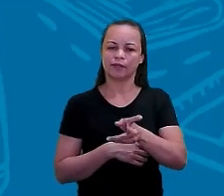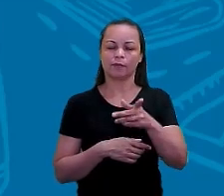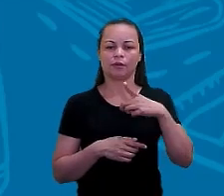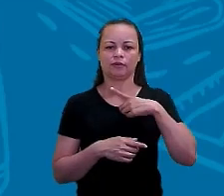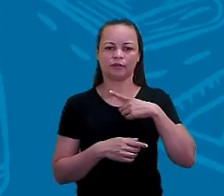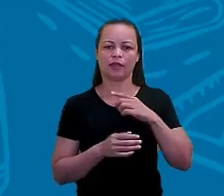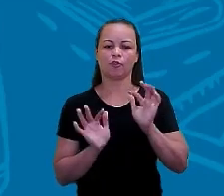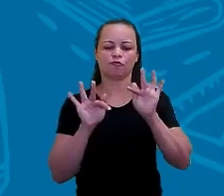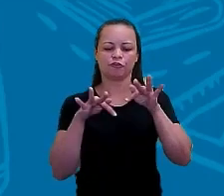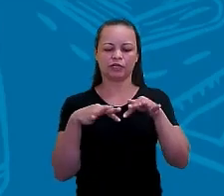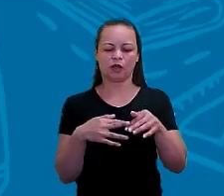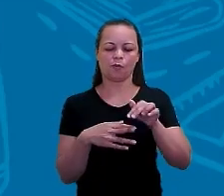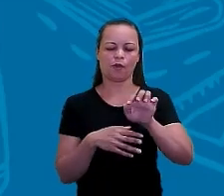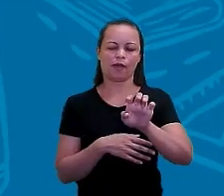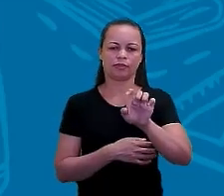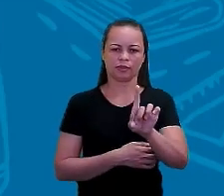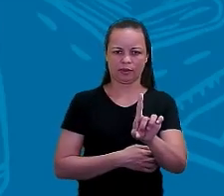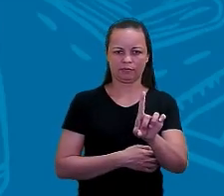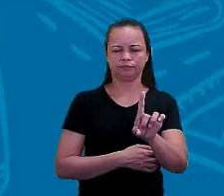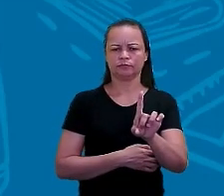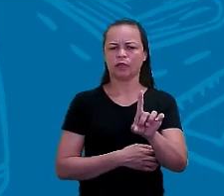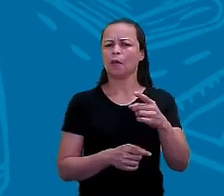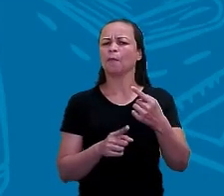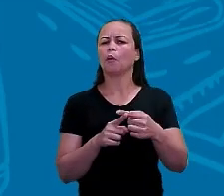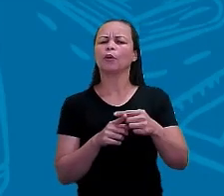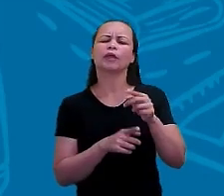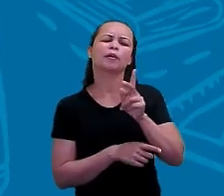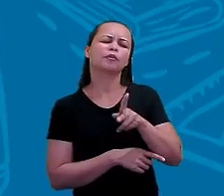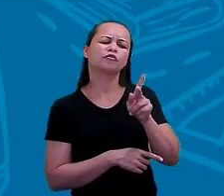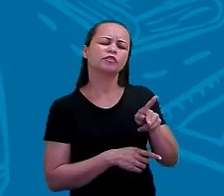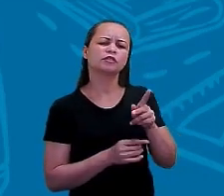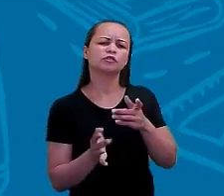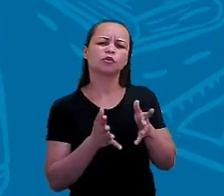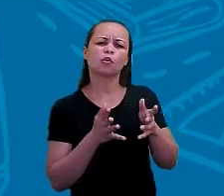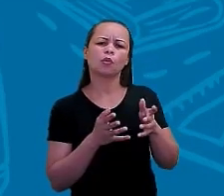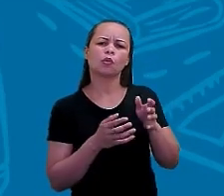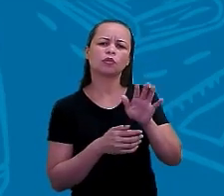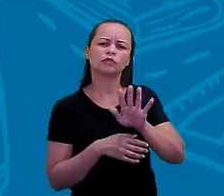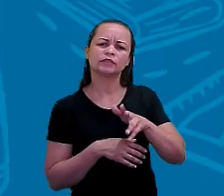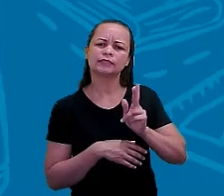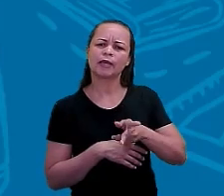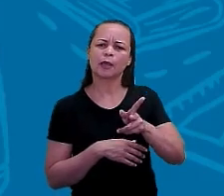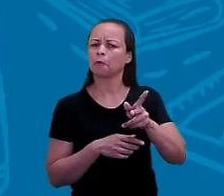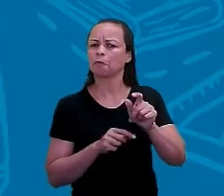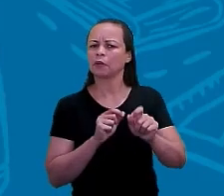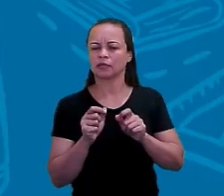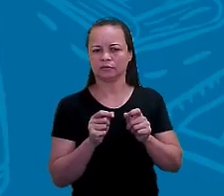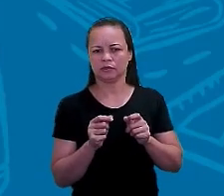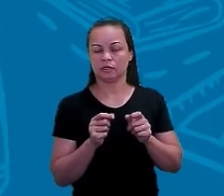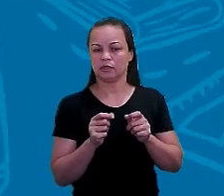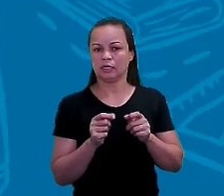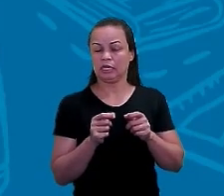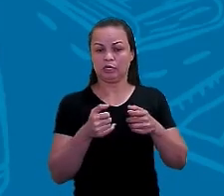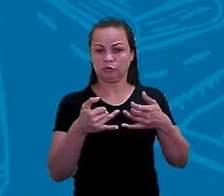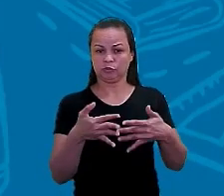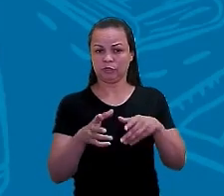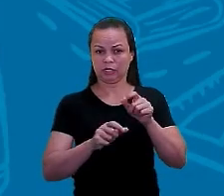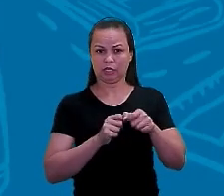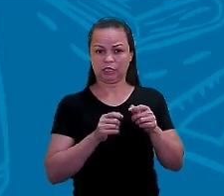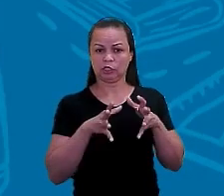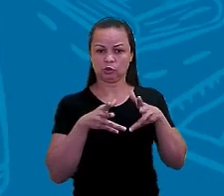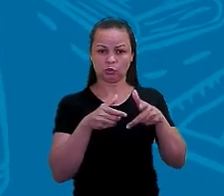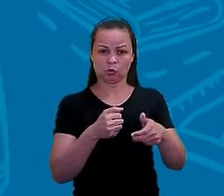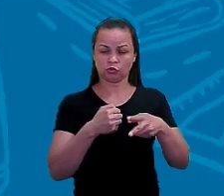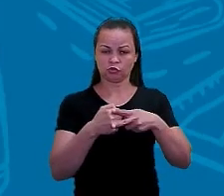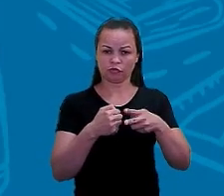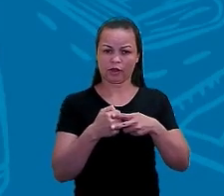terminação ed. Mr. Assis, por que você está dizendo geralmente e não diz assim, que todos os verbos regulares em inglês